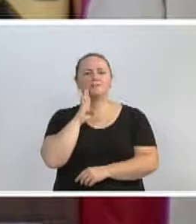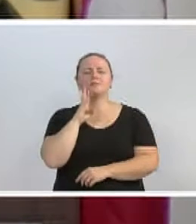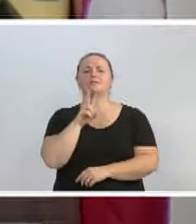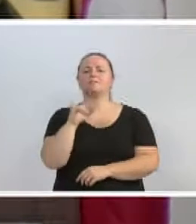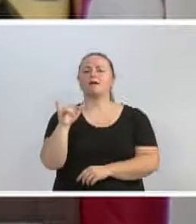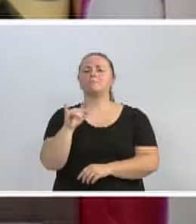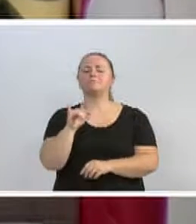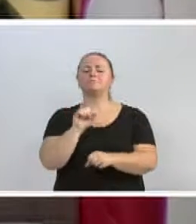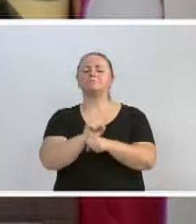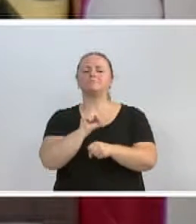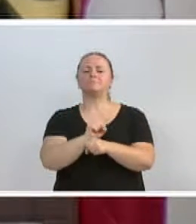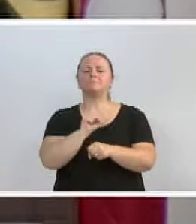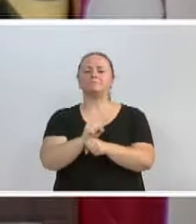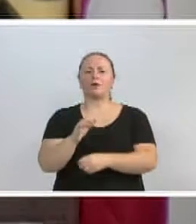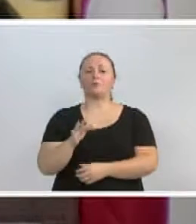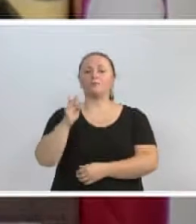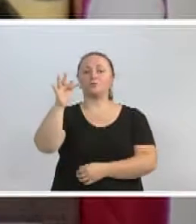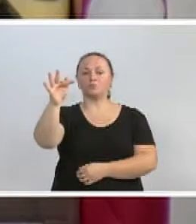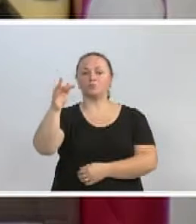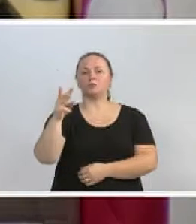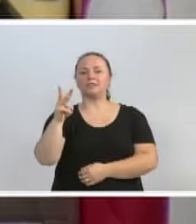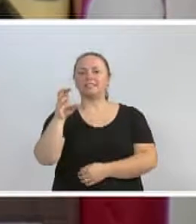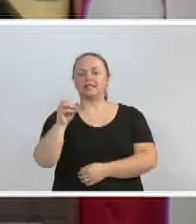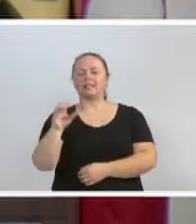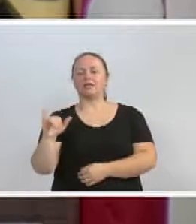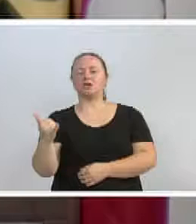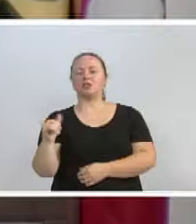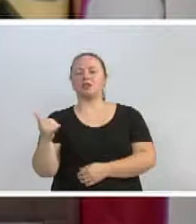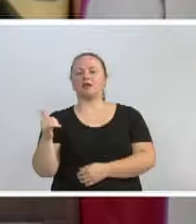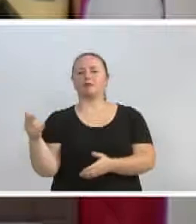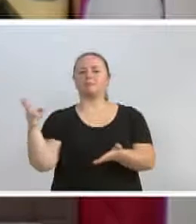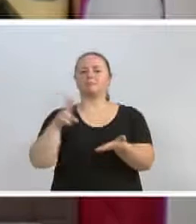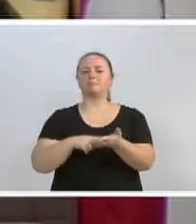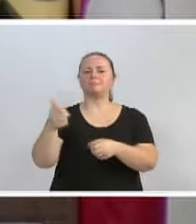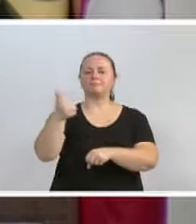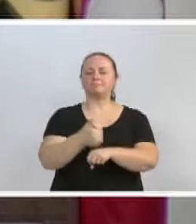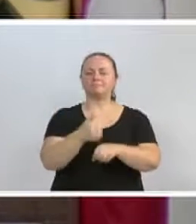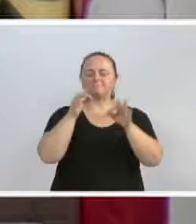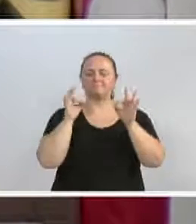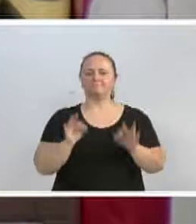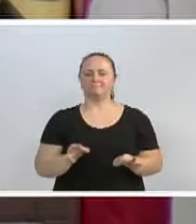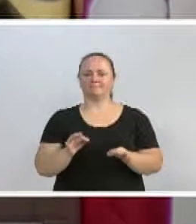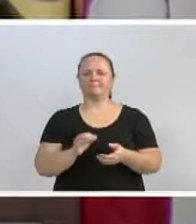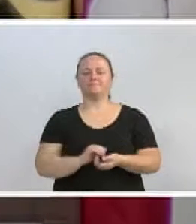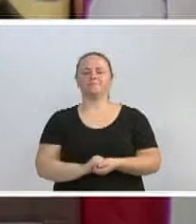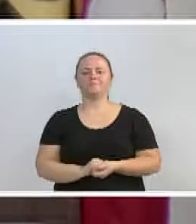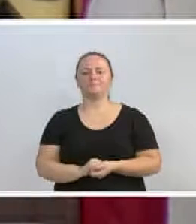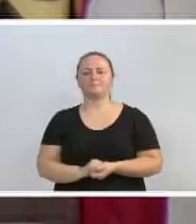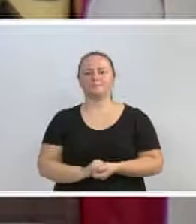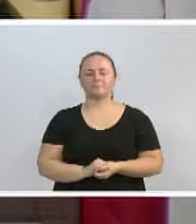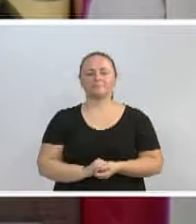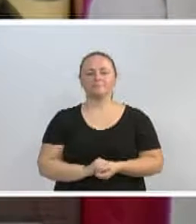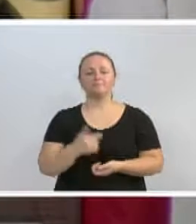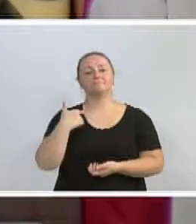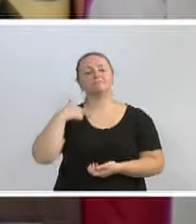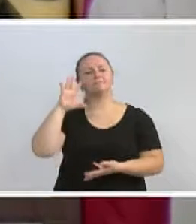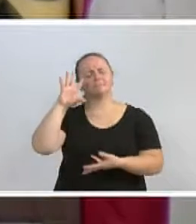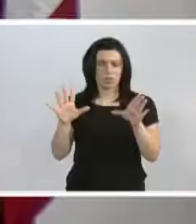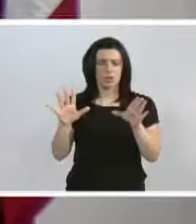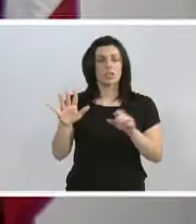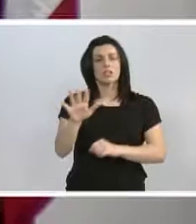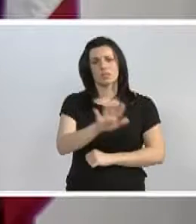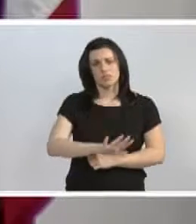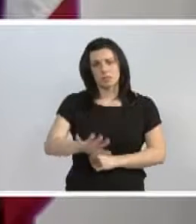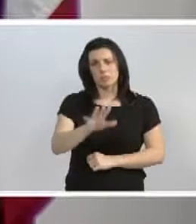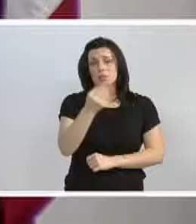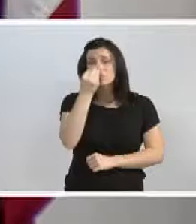naatz que ocupa atualmente uma cadeira na assembléia legislativa de santa catarina também falou na tribuna